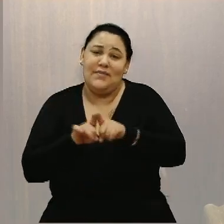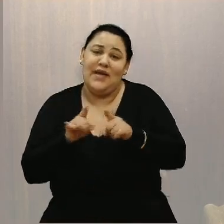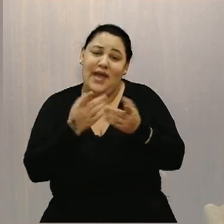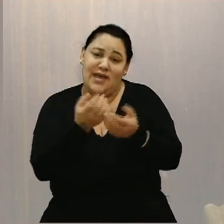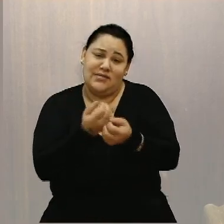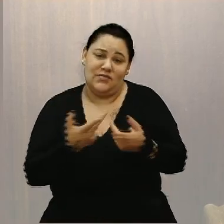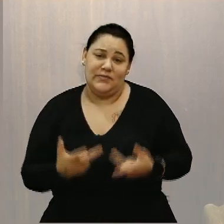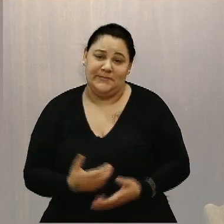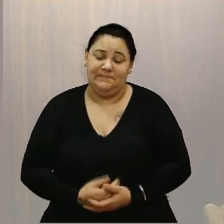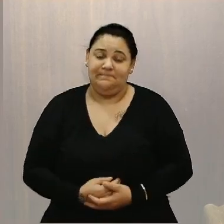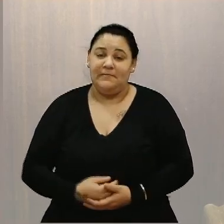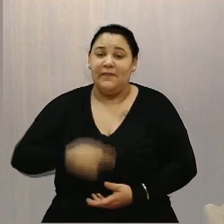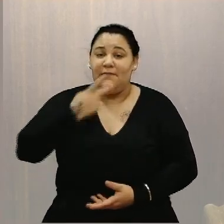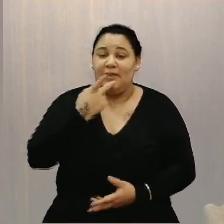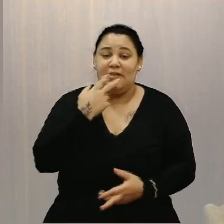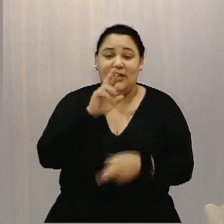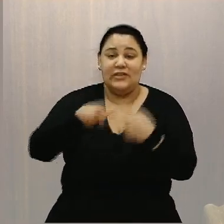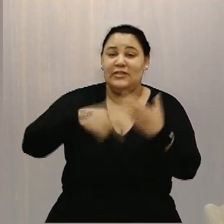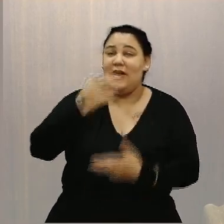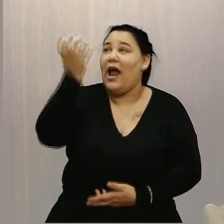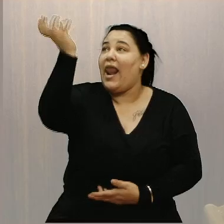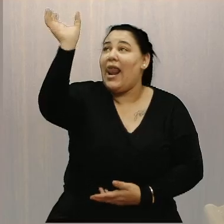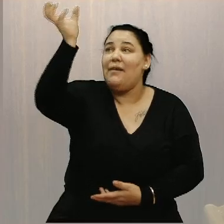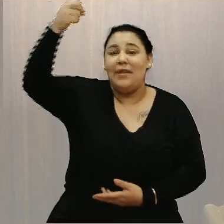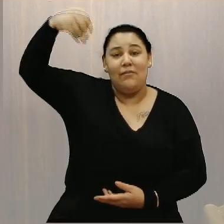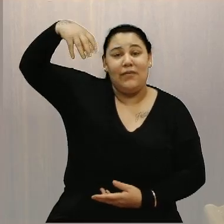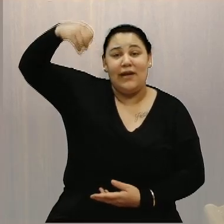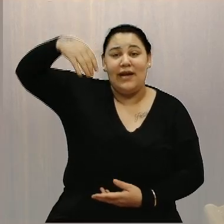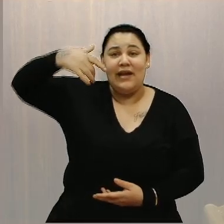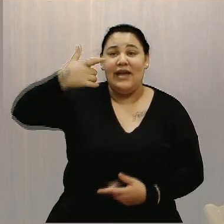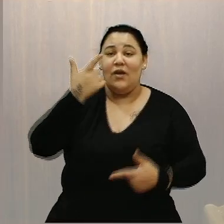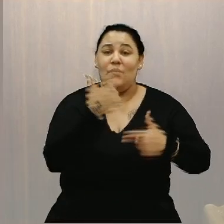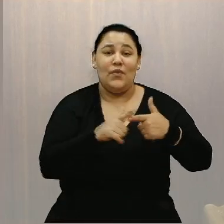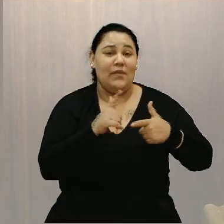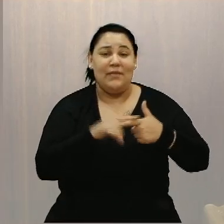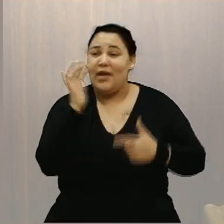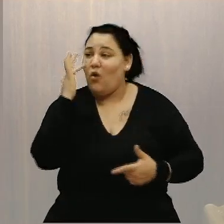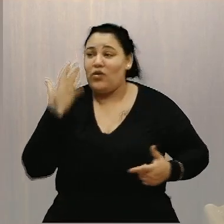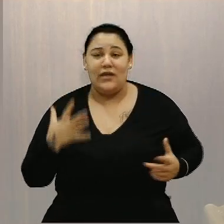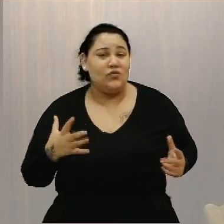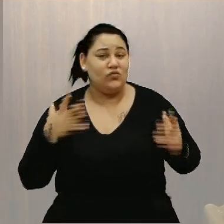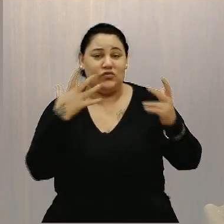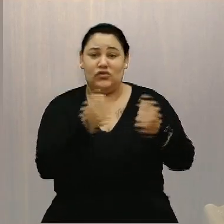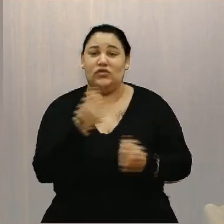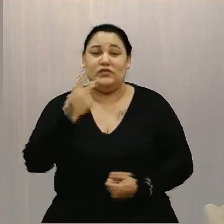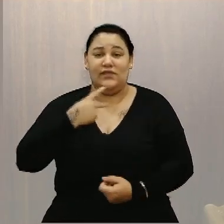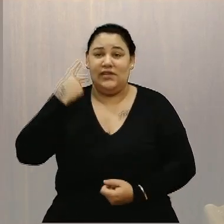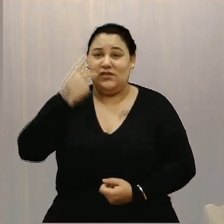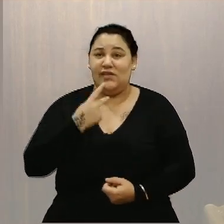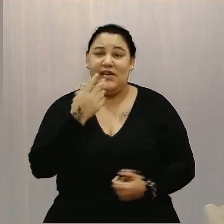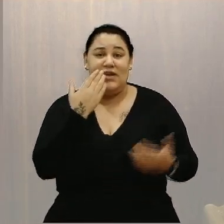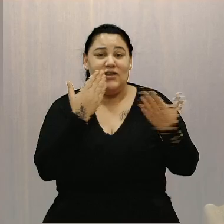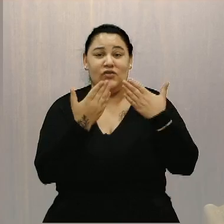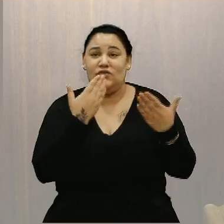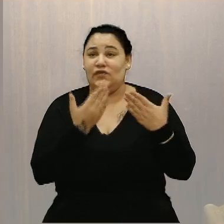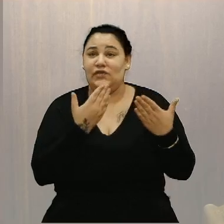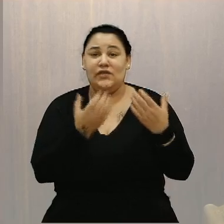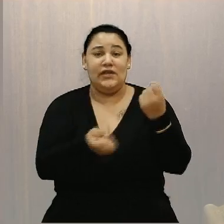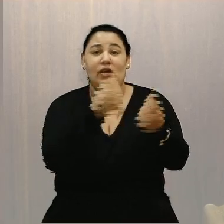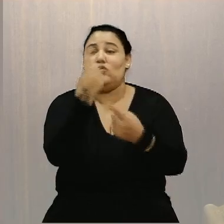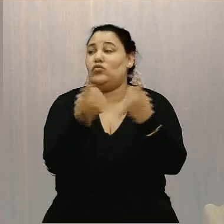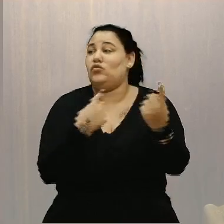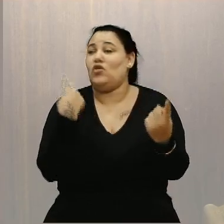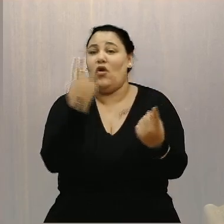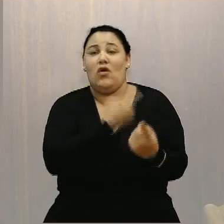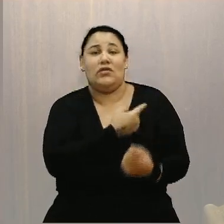A questão da lâmpada é um problema que passa aqui por todos os vereadores. Eu duvido que algum de nós